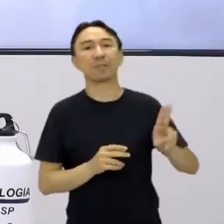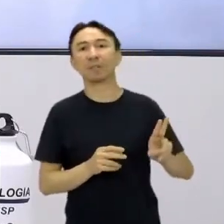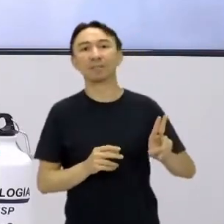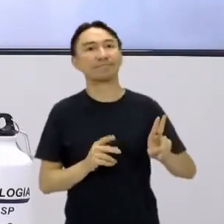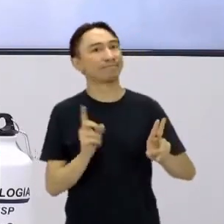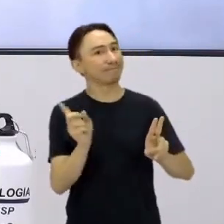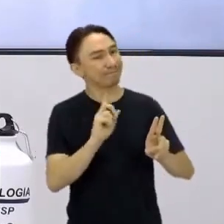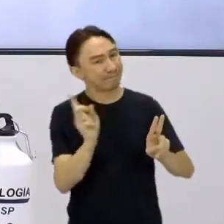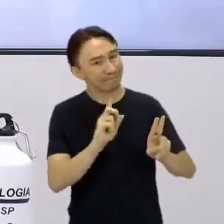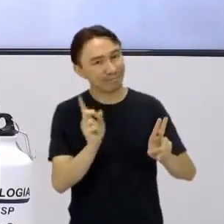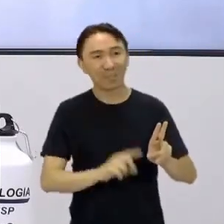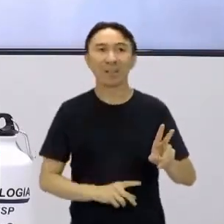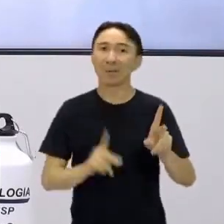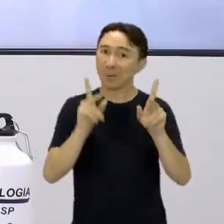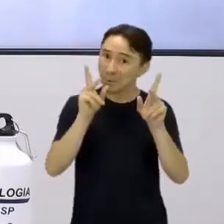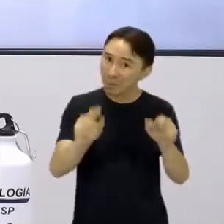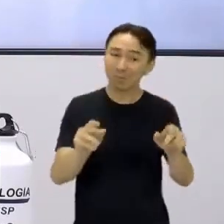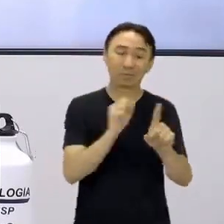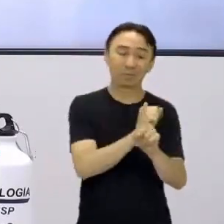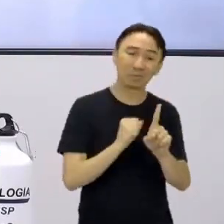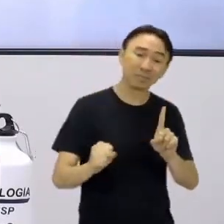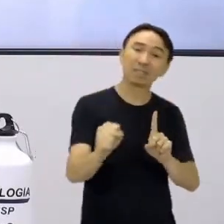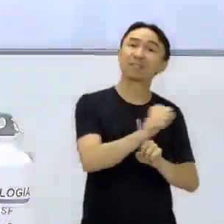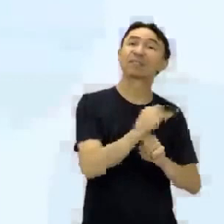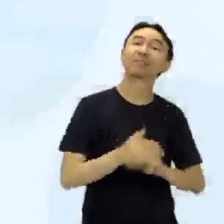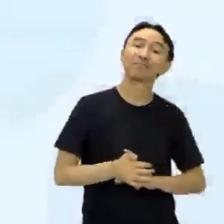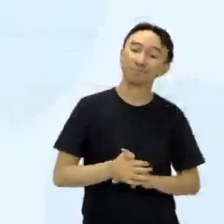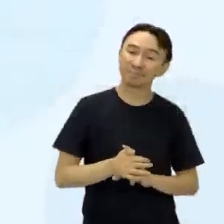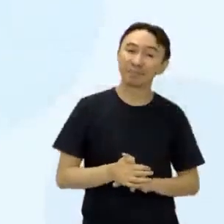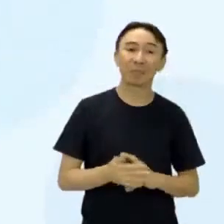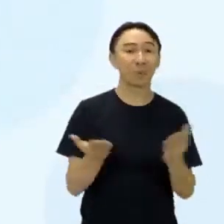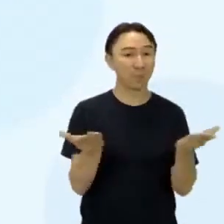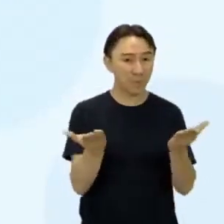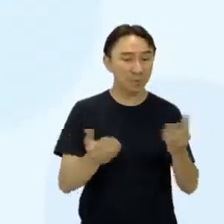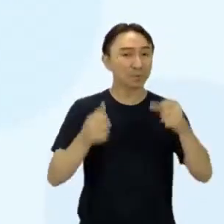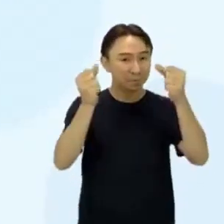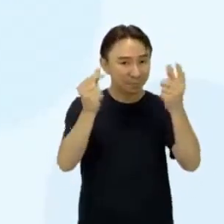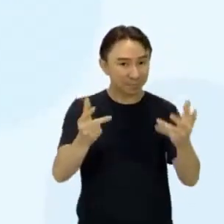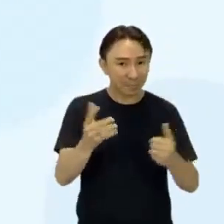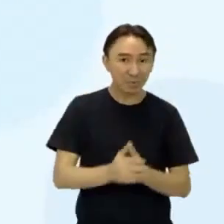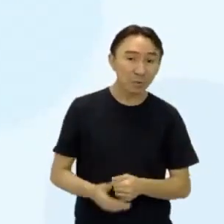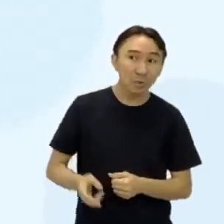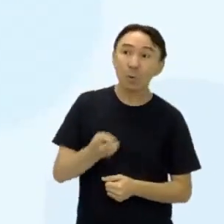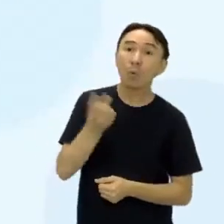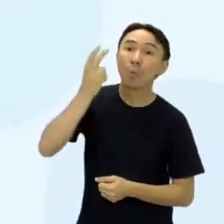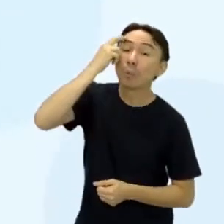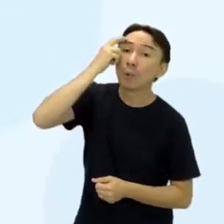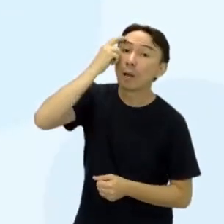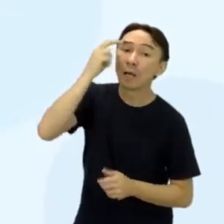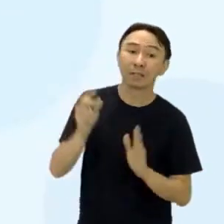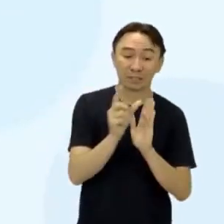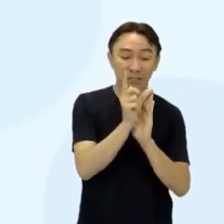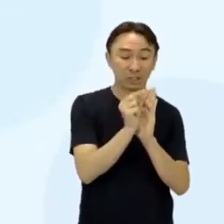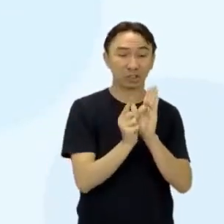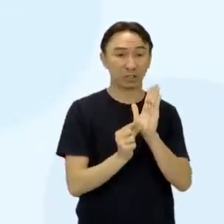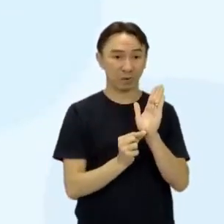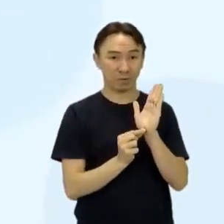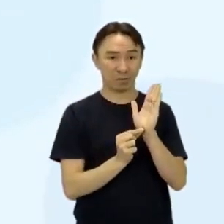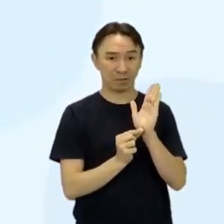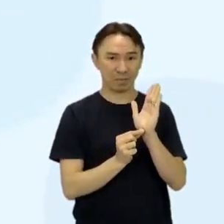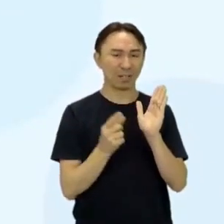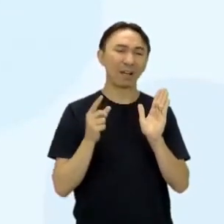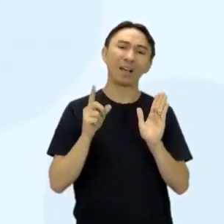partir disso, a gente fala sobre cultura digital, que é o que vai aparecer aí para vocês. Essa cultura digital é esse conjunto